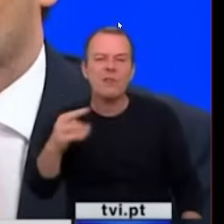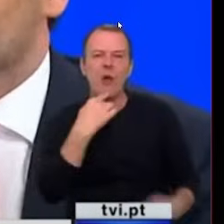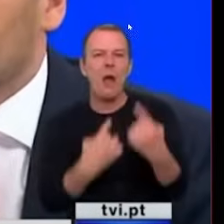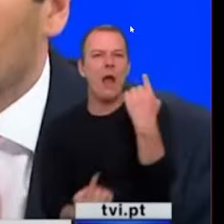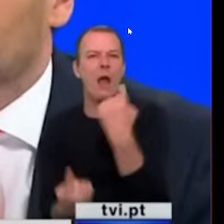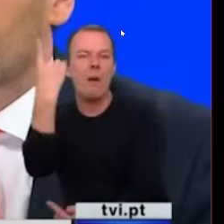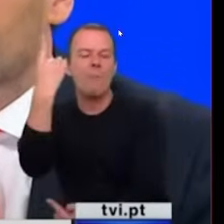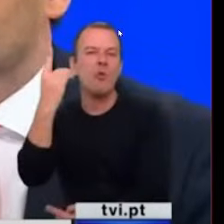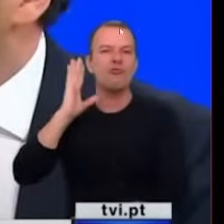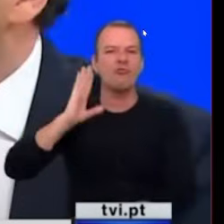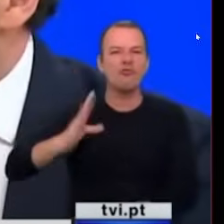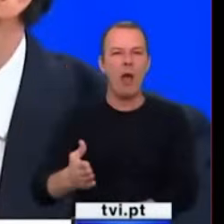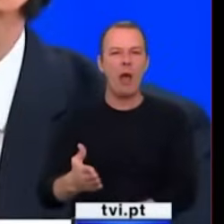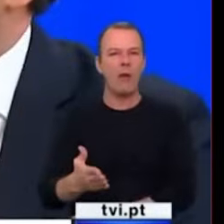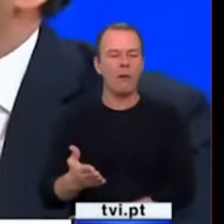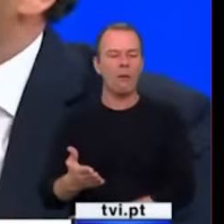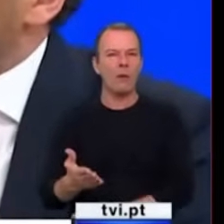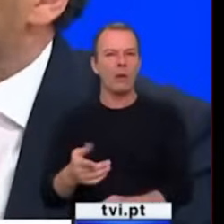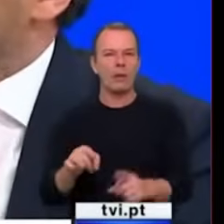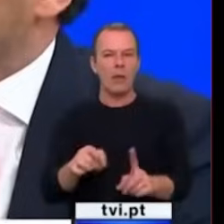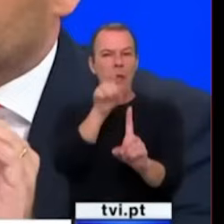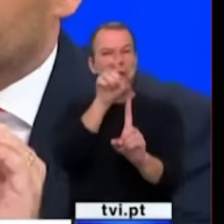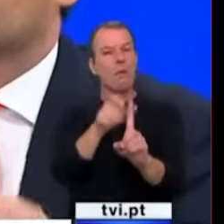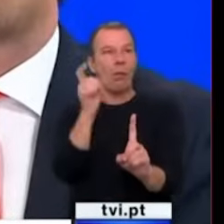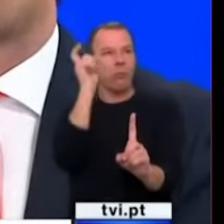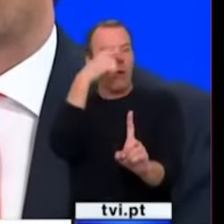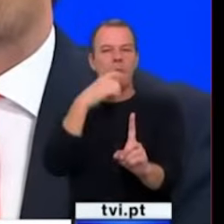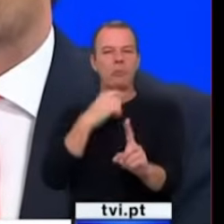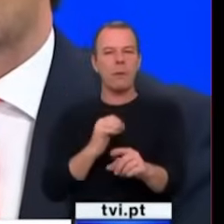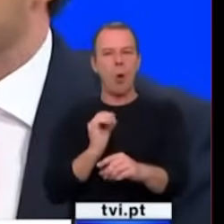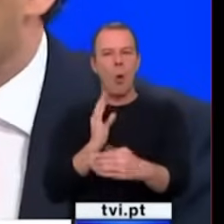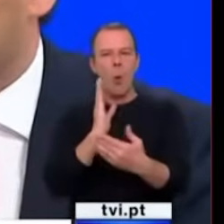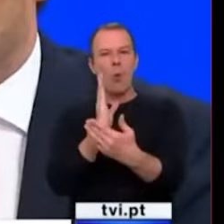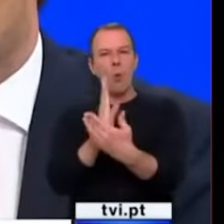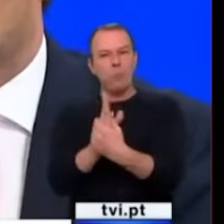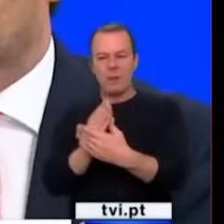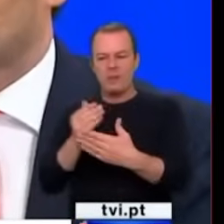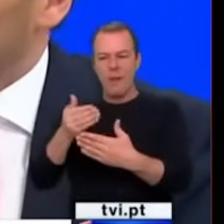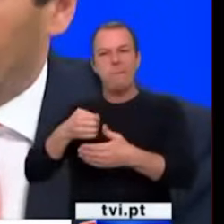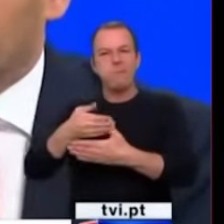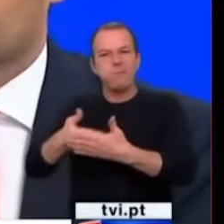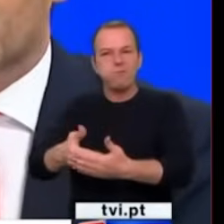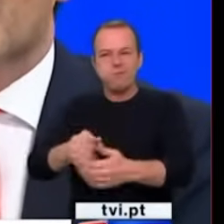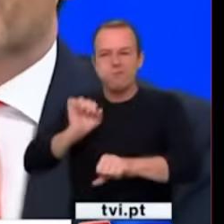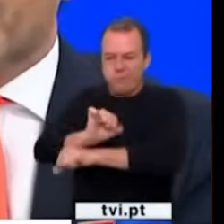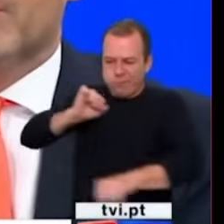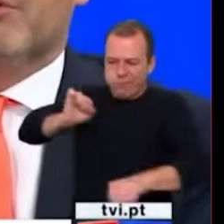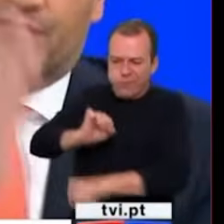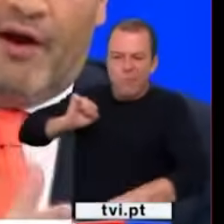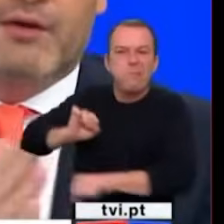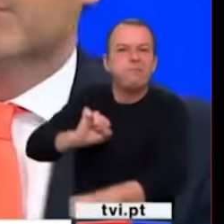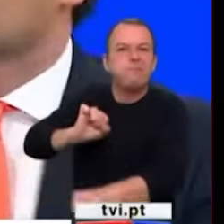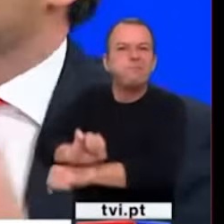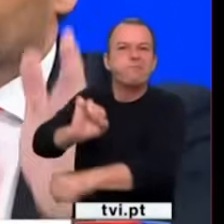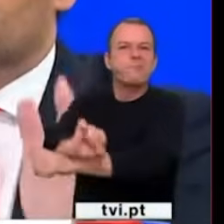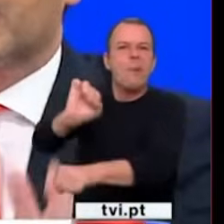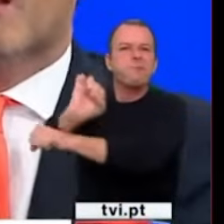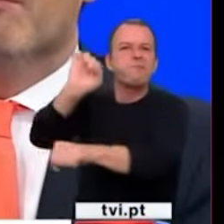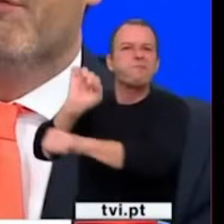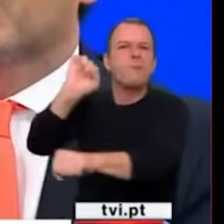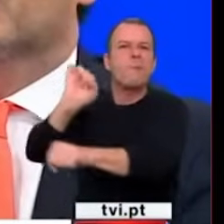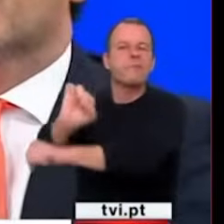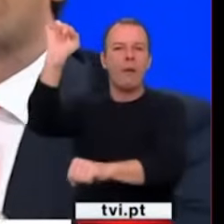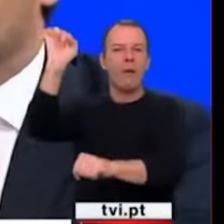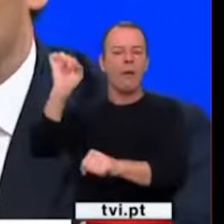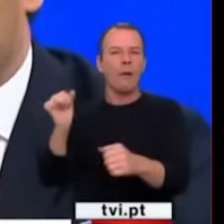nosso dinheiro para recorrer isto leva a que ele consiga bloquear o processo em todas as fases ele agora foi distribuído vai recurso vai para outro vai recurso vai para out